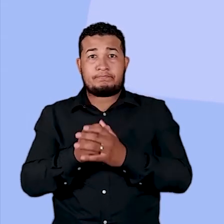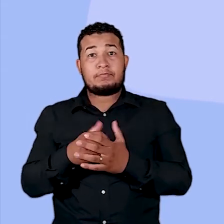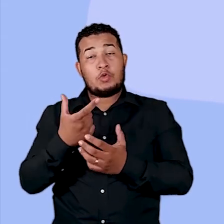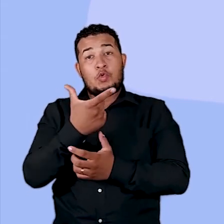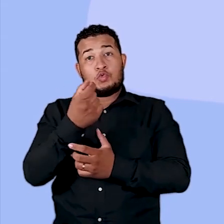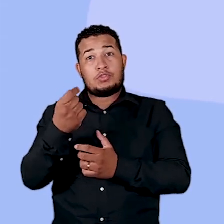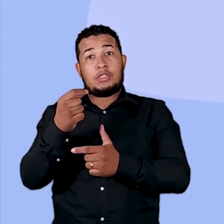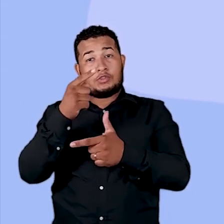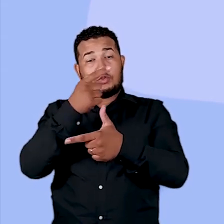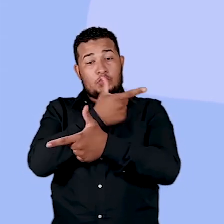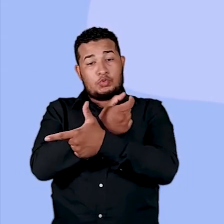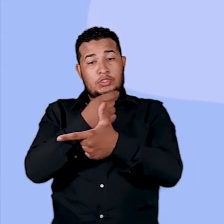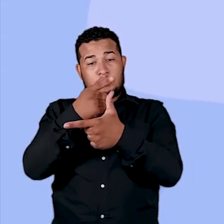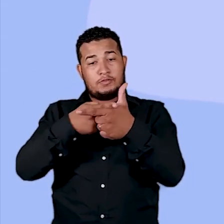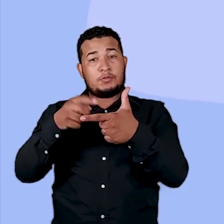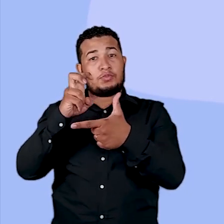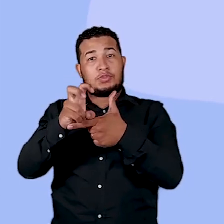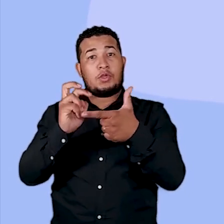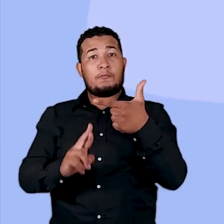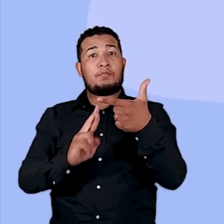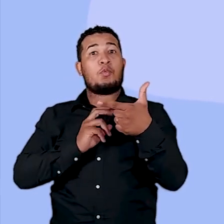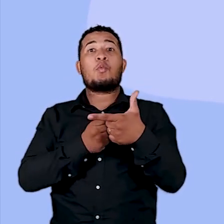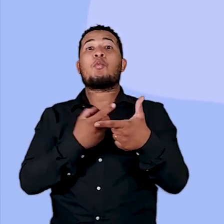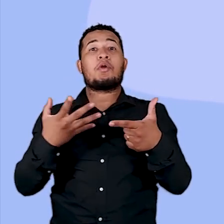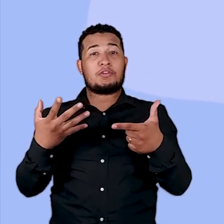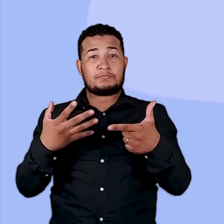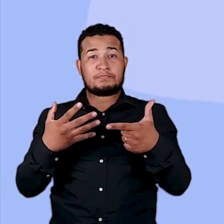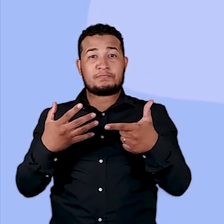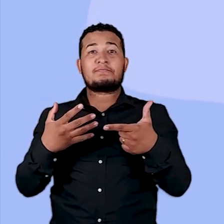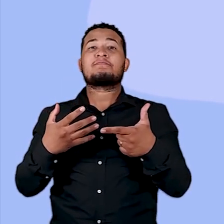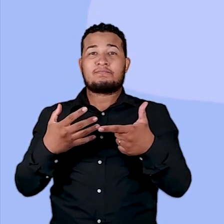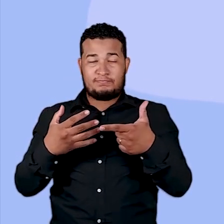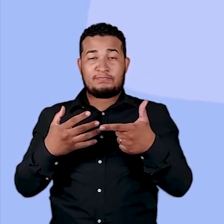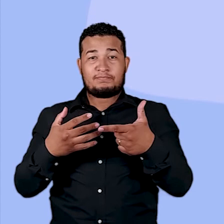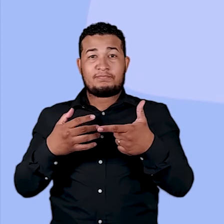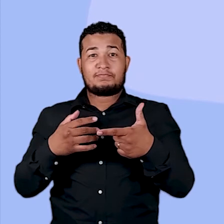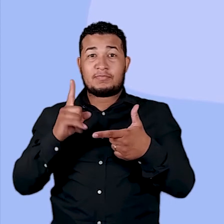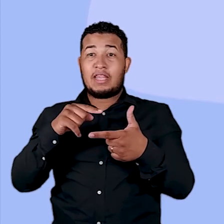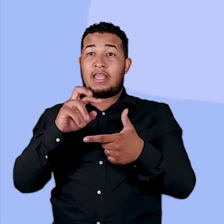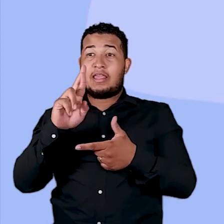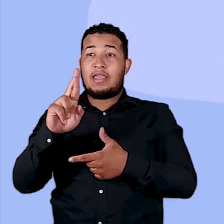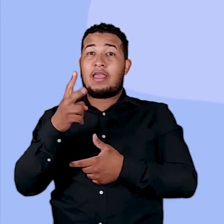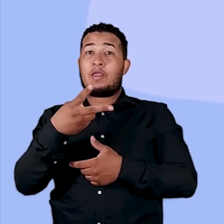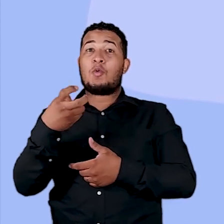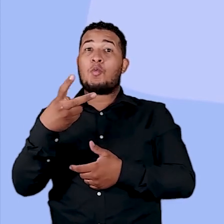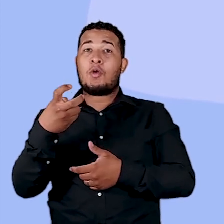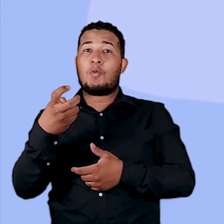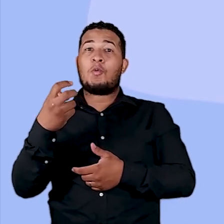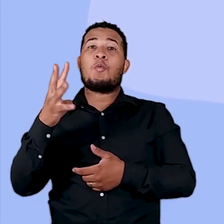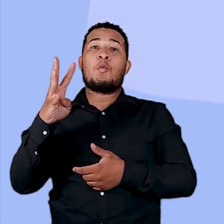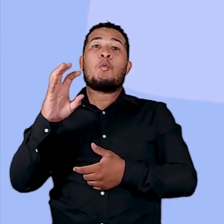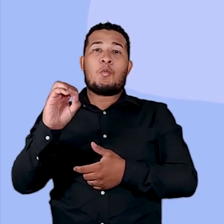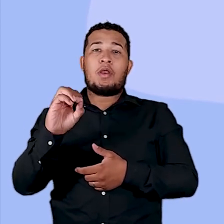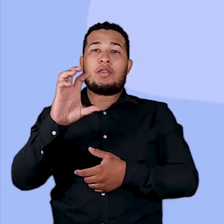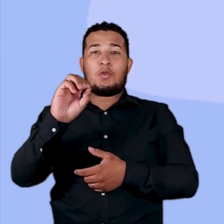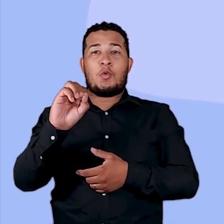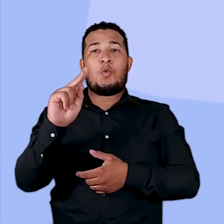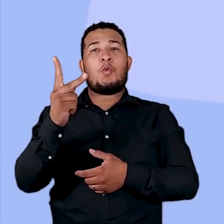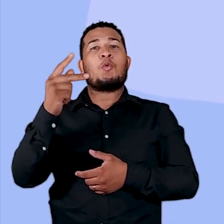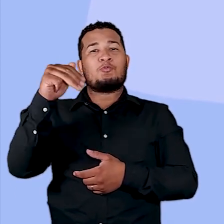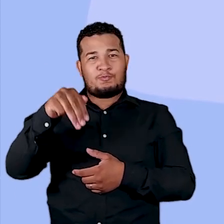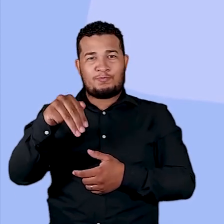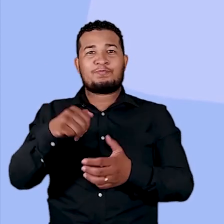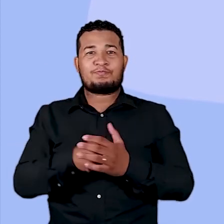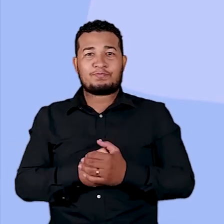aí, vai dar que R é igual a 40 ohms. Ou seja, a resistência desse meu